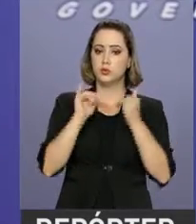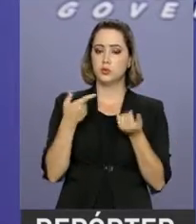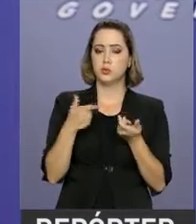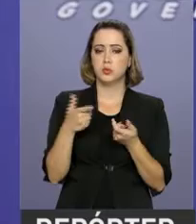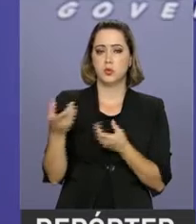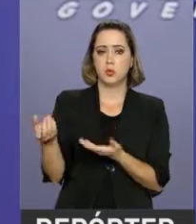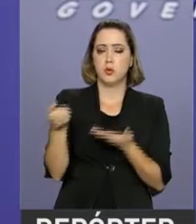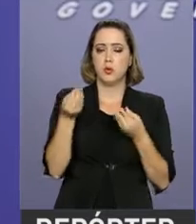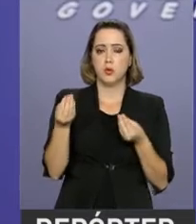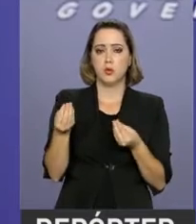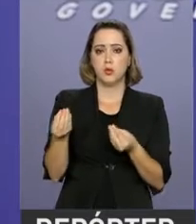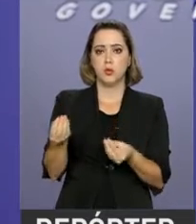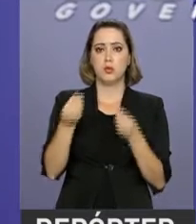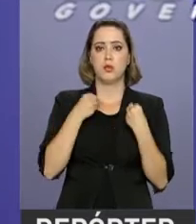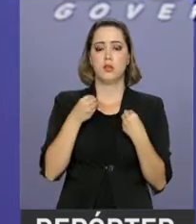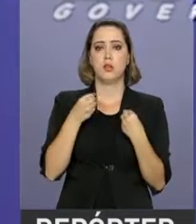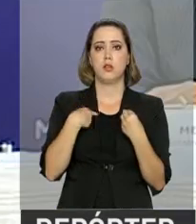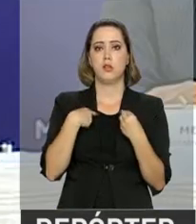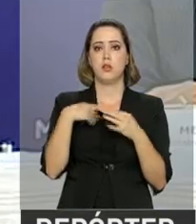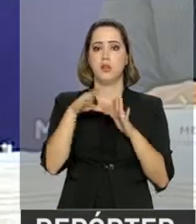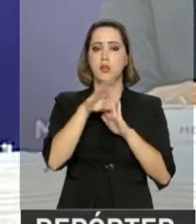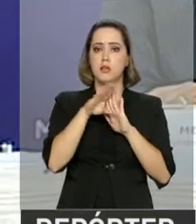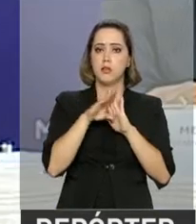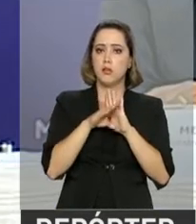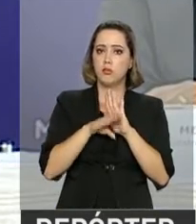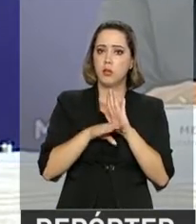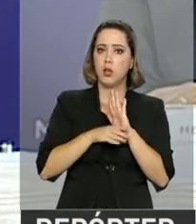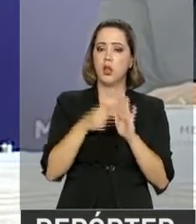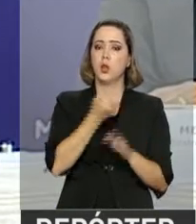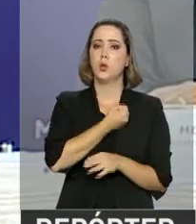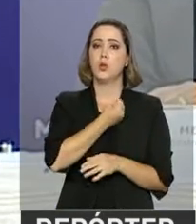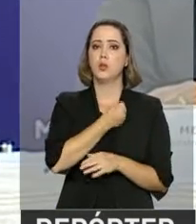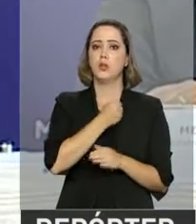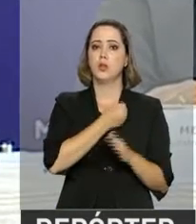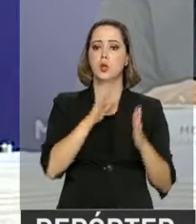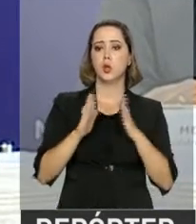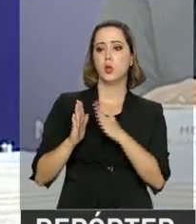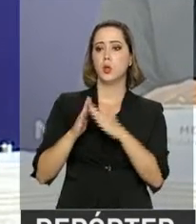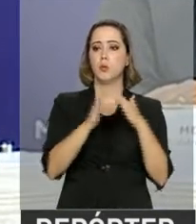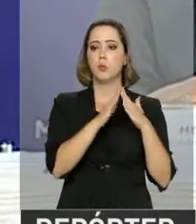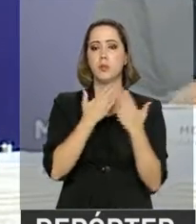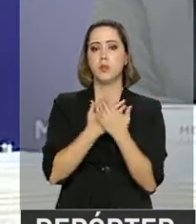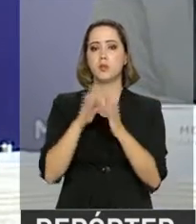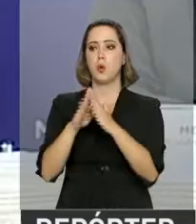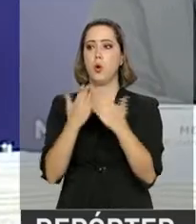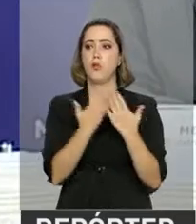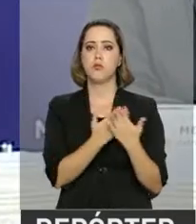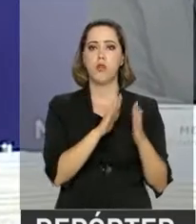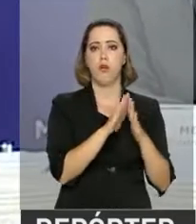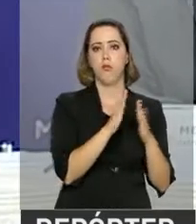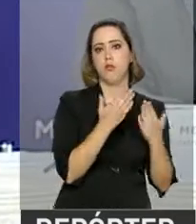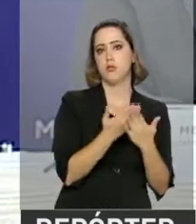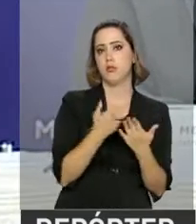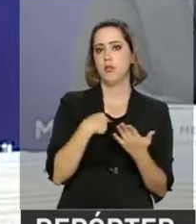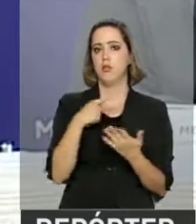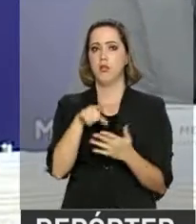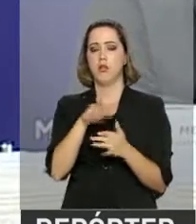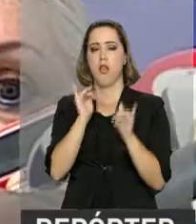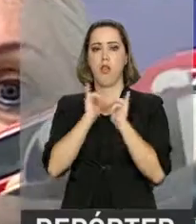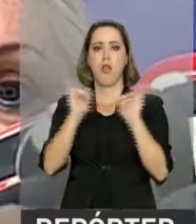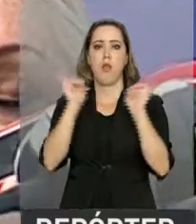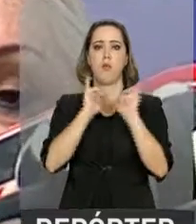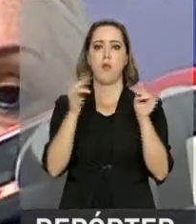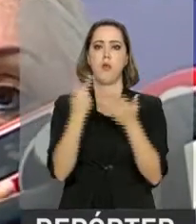trazer as notas dos alunos por escola. A ideia é evitar os ranqueamentos de escolas e a propaganda